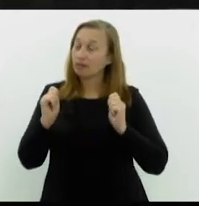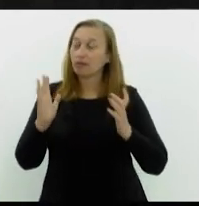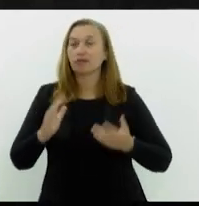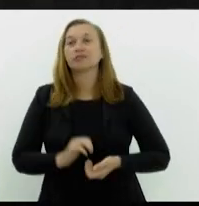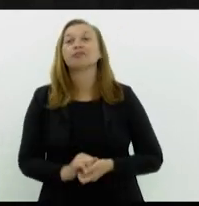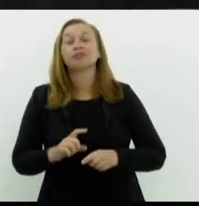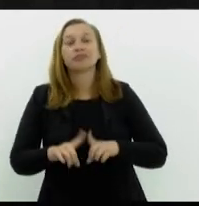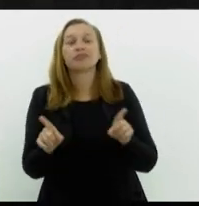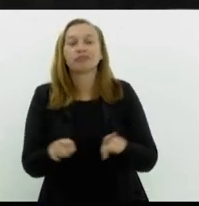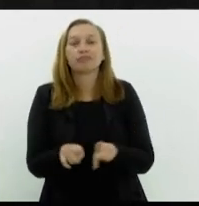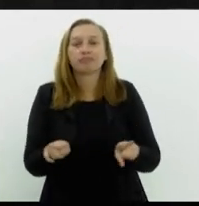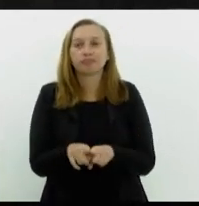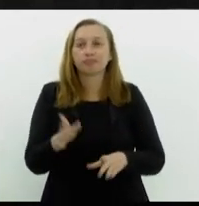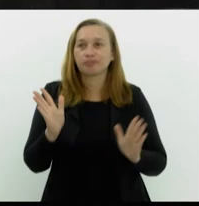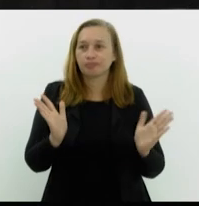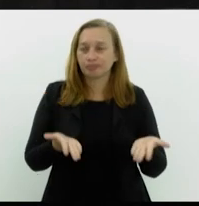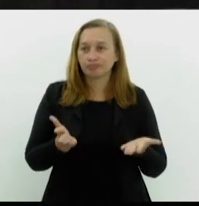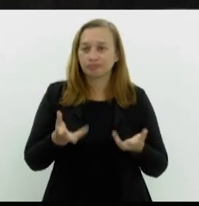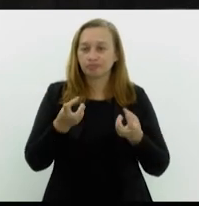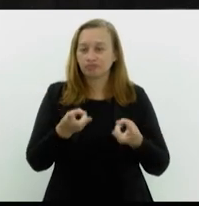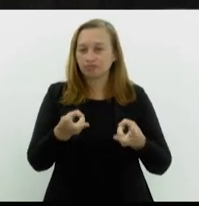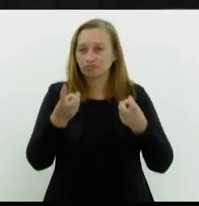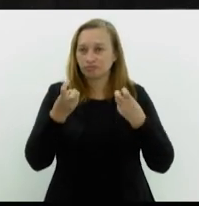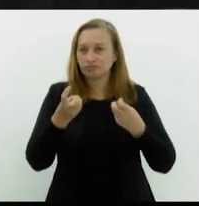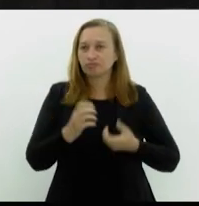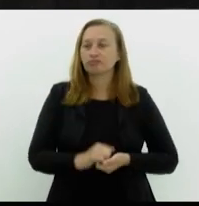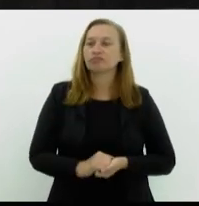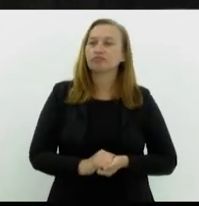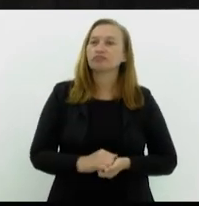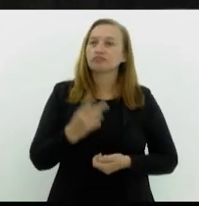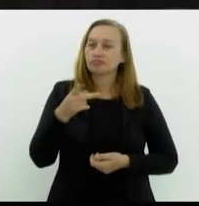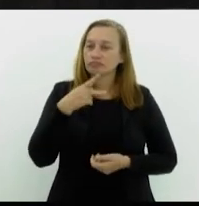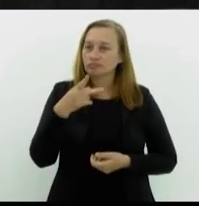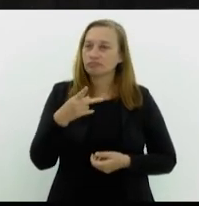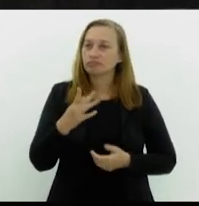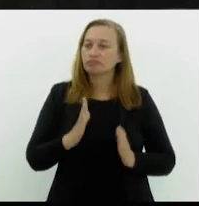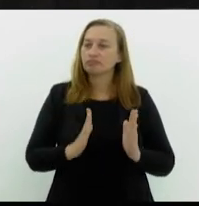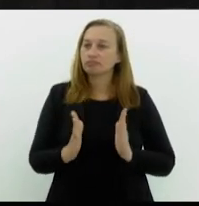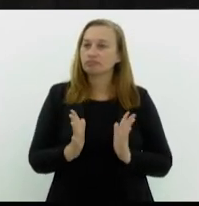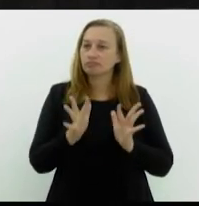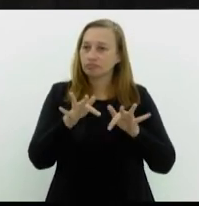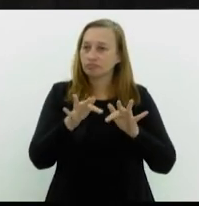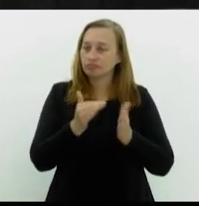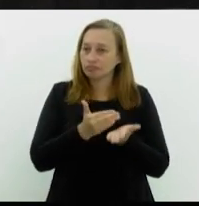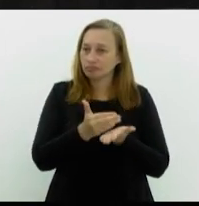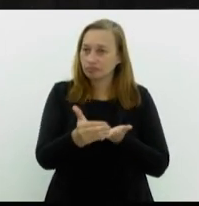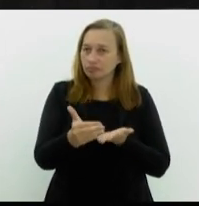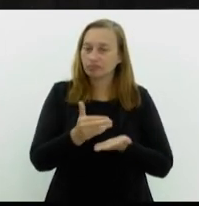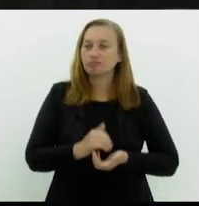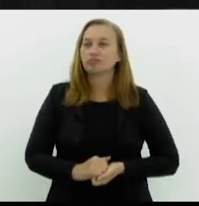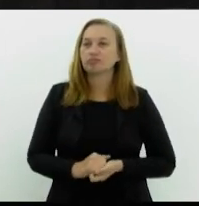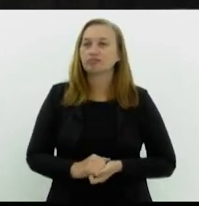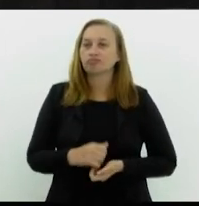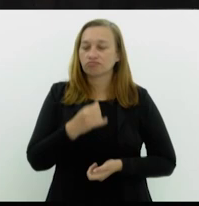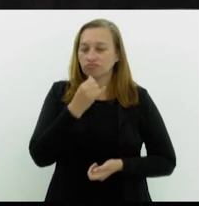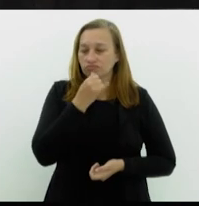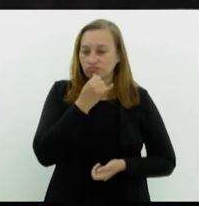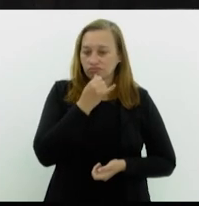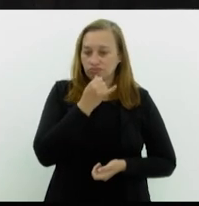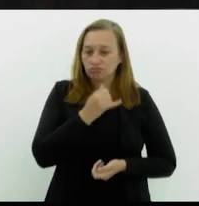Mas também hoje observei, e falei isso no expediente inicial, com